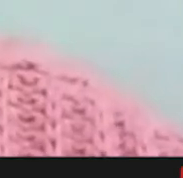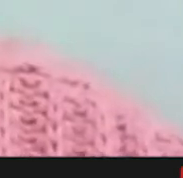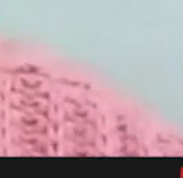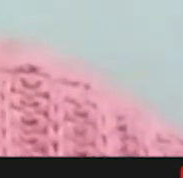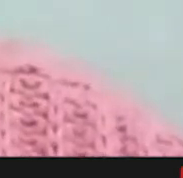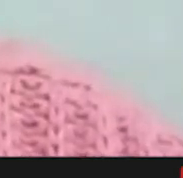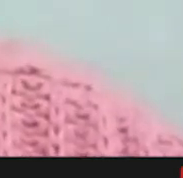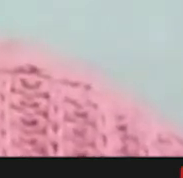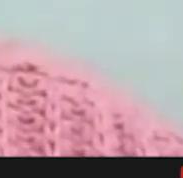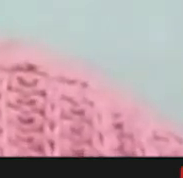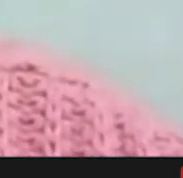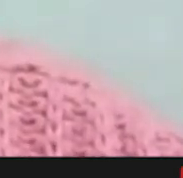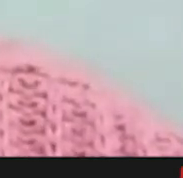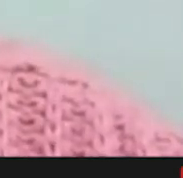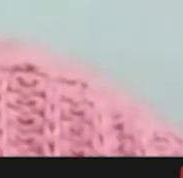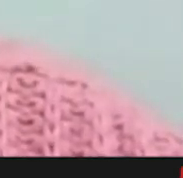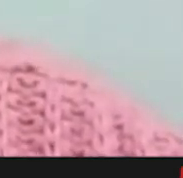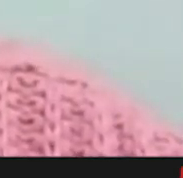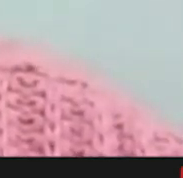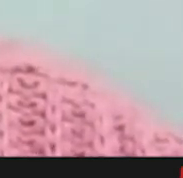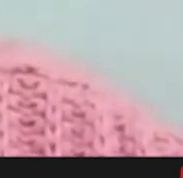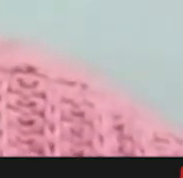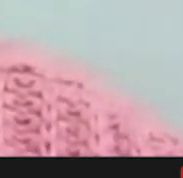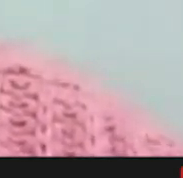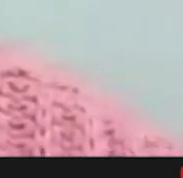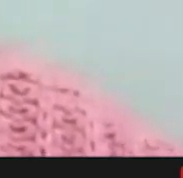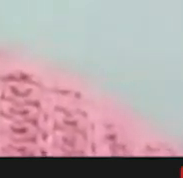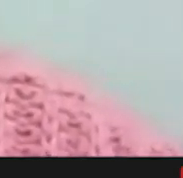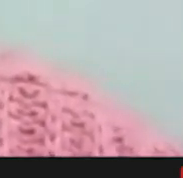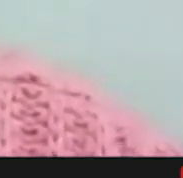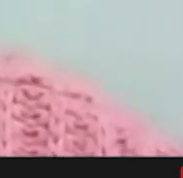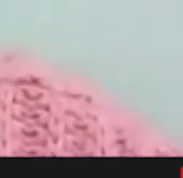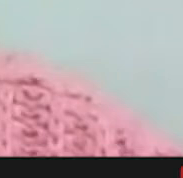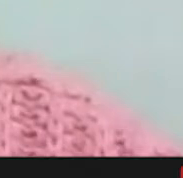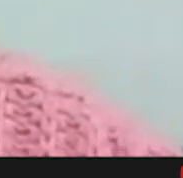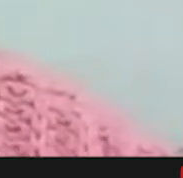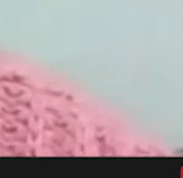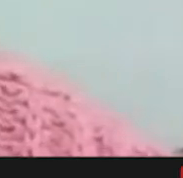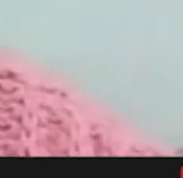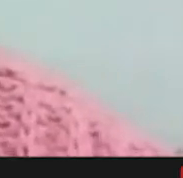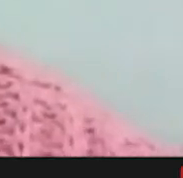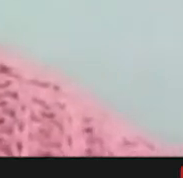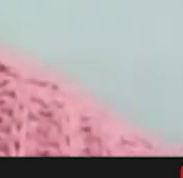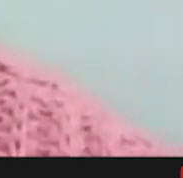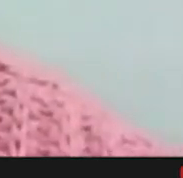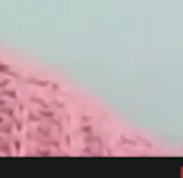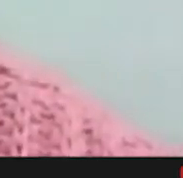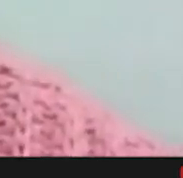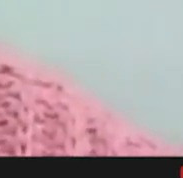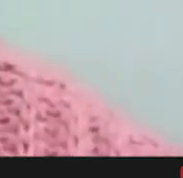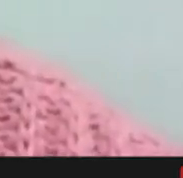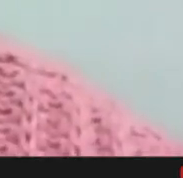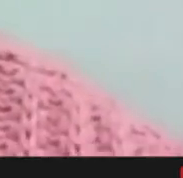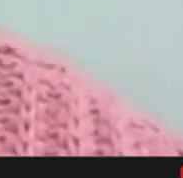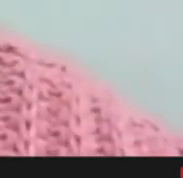um simples atendimento, mas é um atendimento de alta qualidade. É importante que fique colocado,